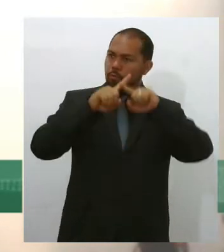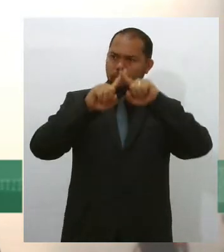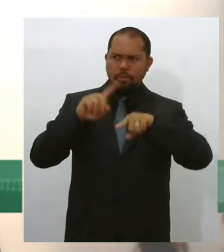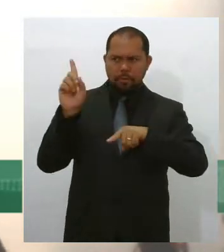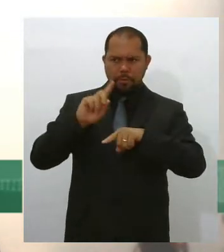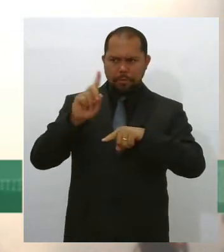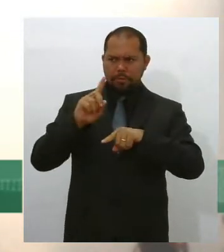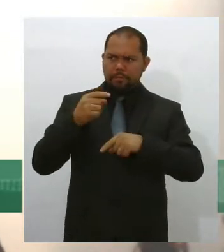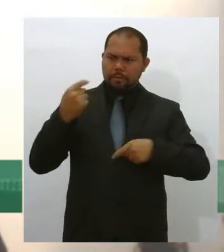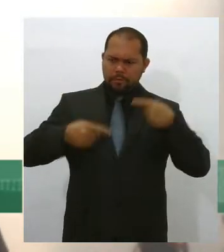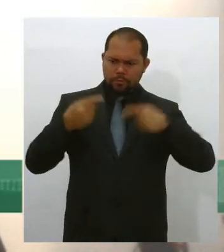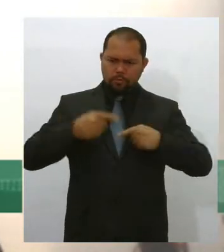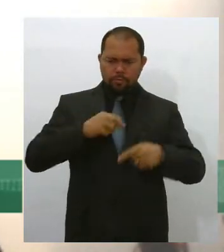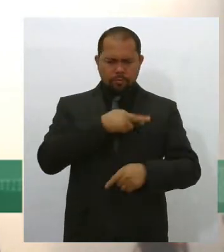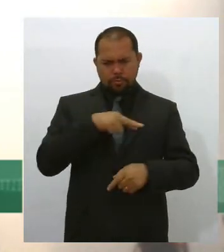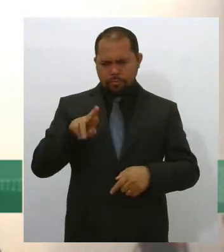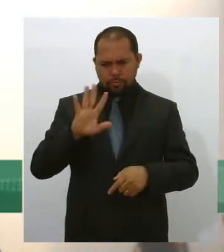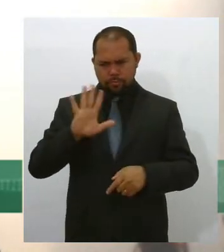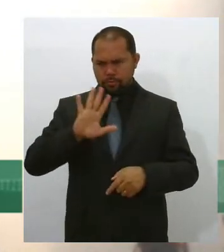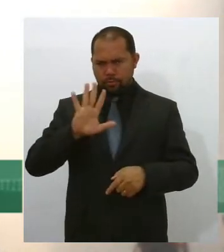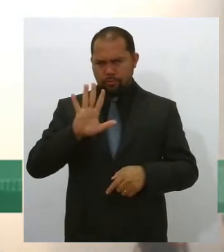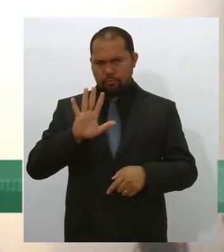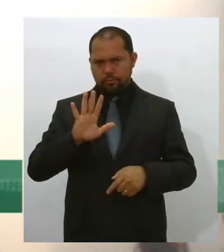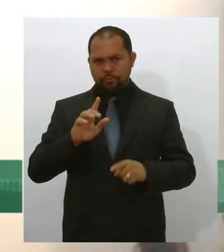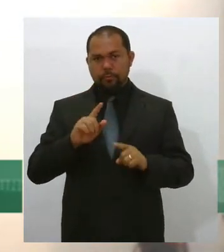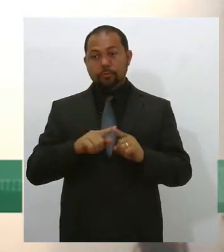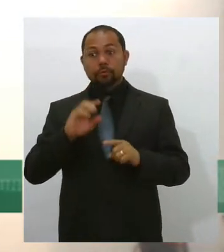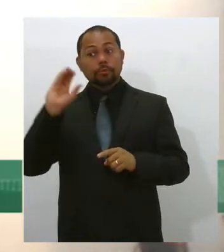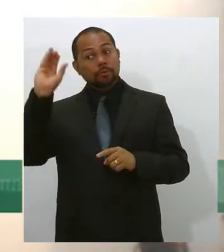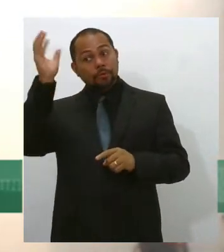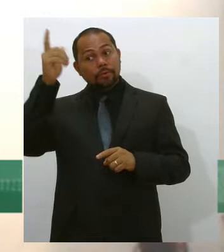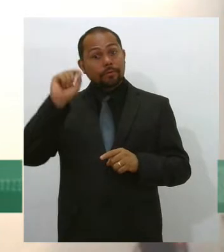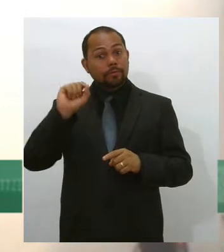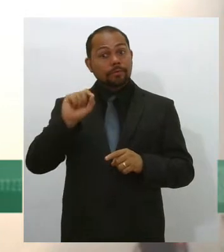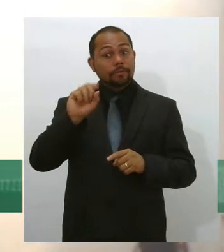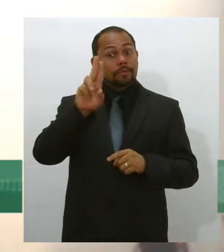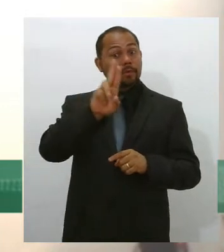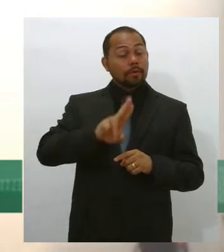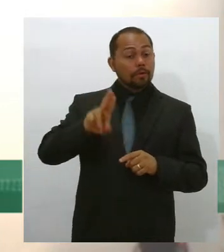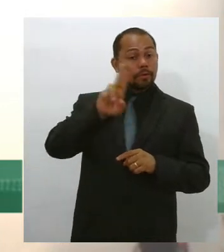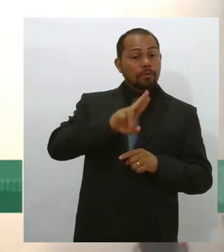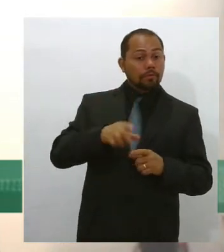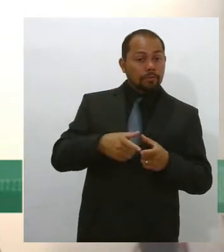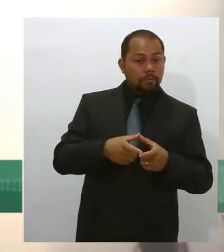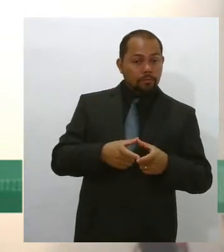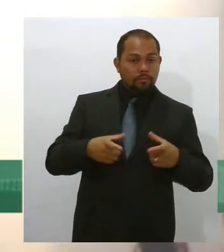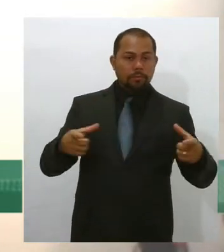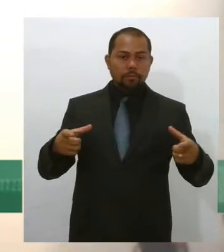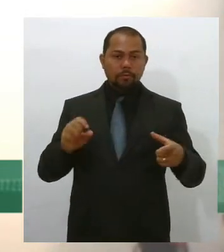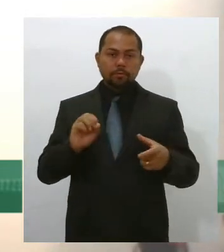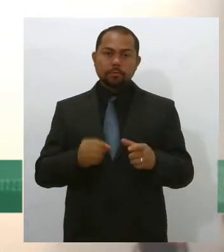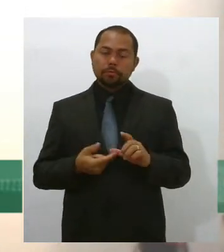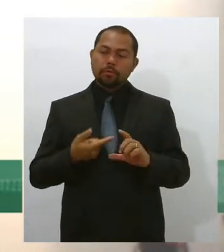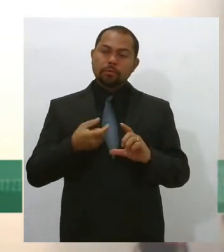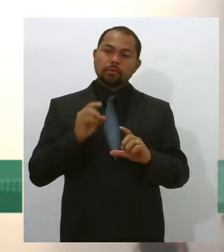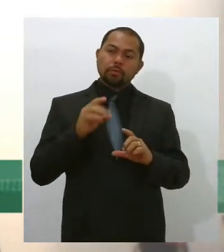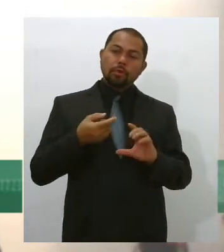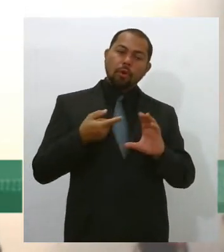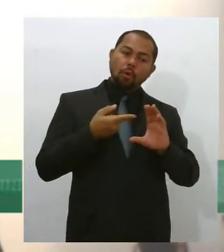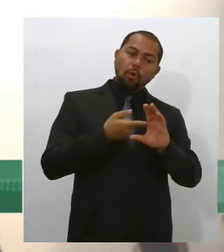canais de televisão o que acontece é quando você utilize coloca apenas um aspecto religioso